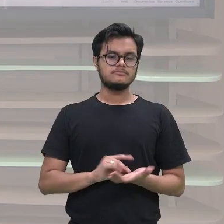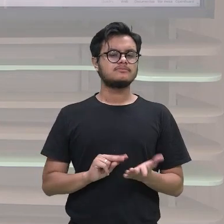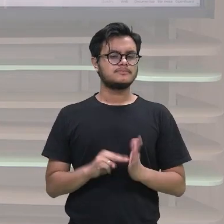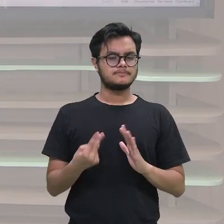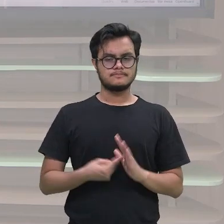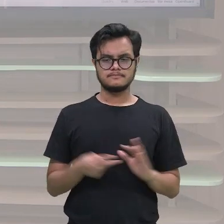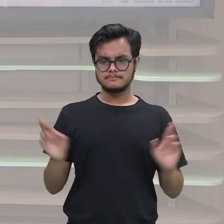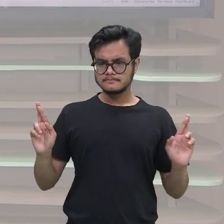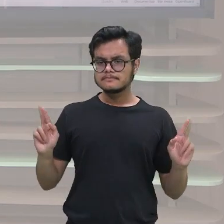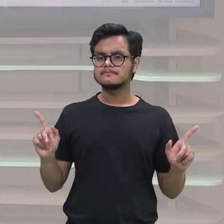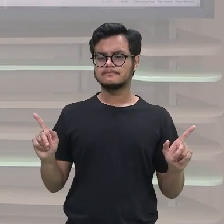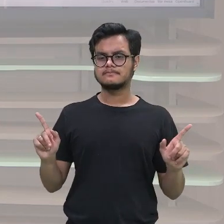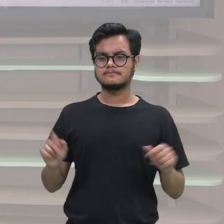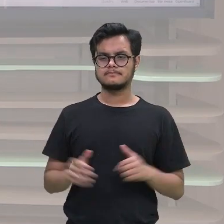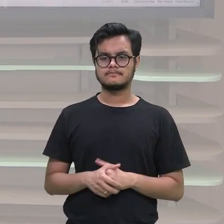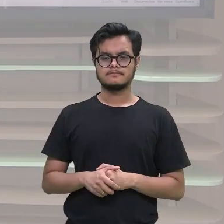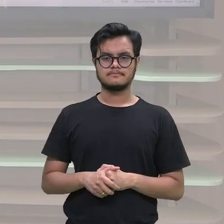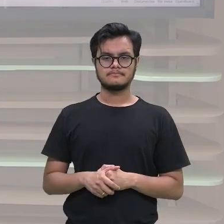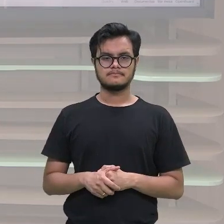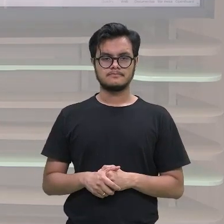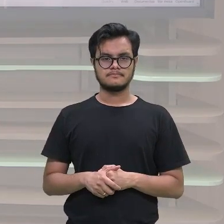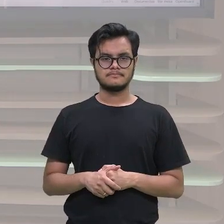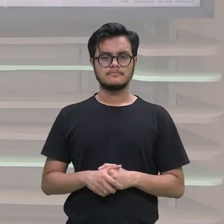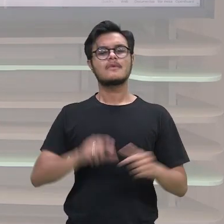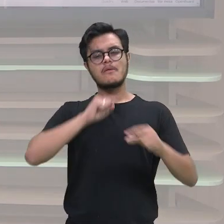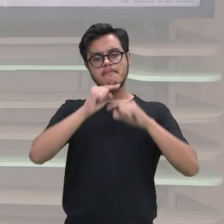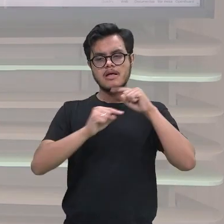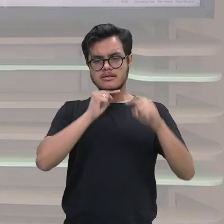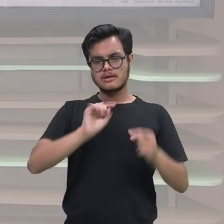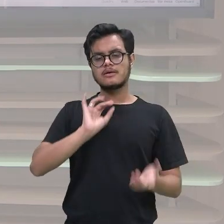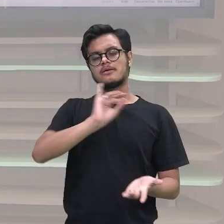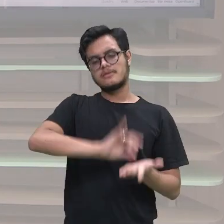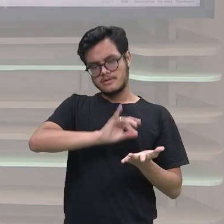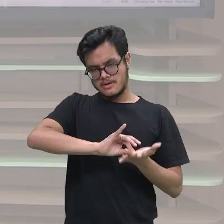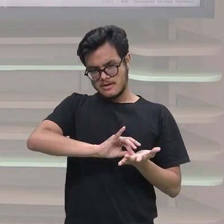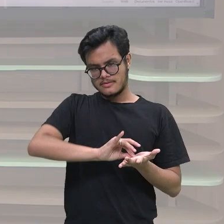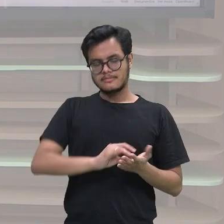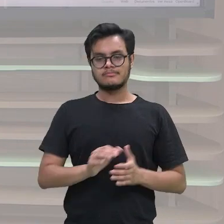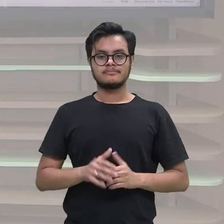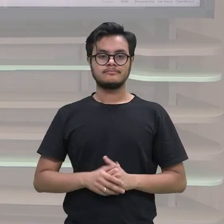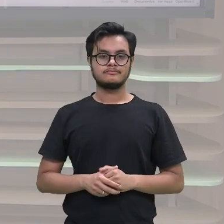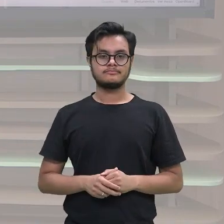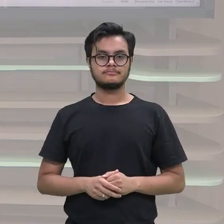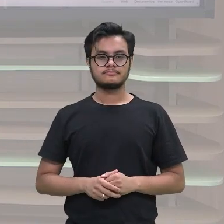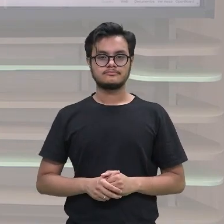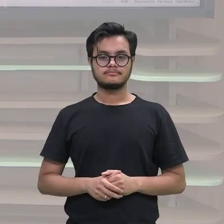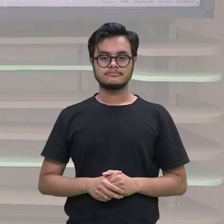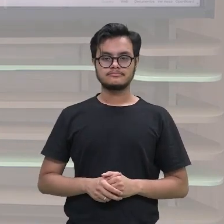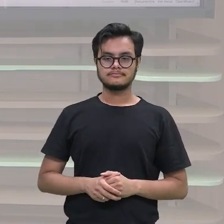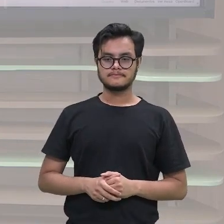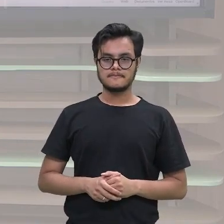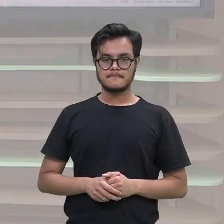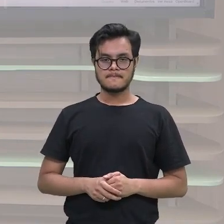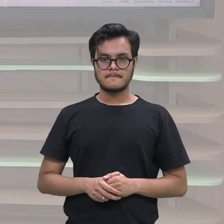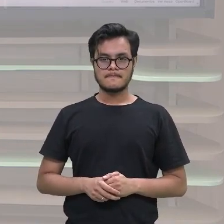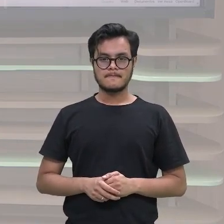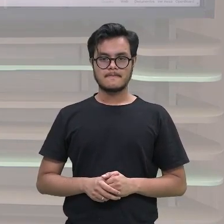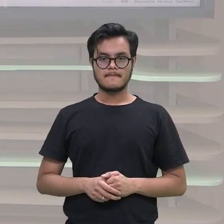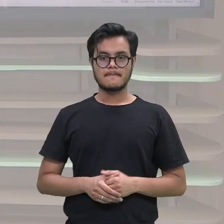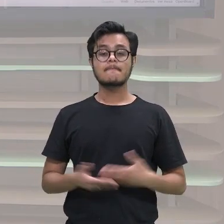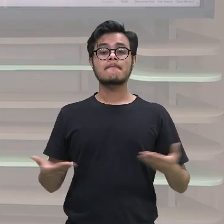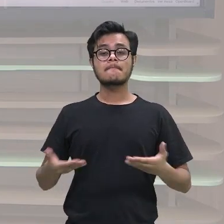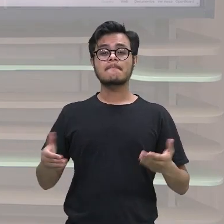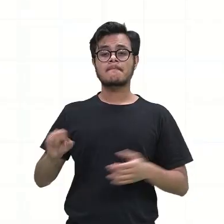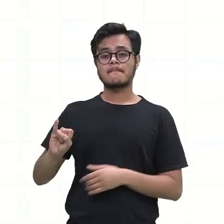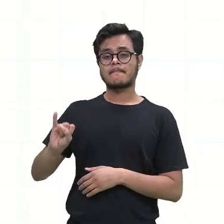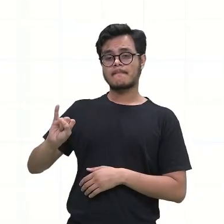no modo subjuntivo. É uma dúvida, uma suposição, é uma hipótese, tá bom? Agora vamos falar sobre o